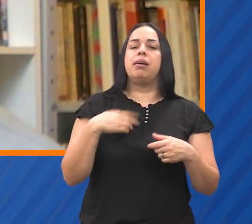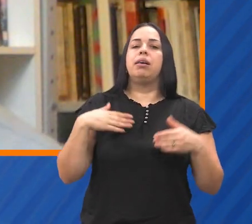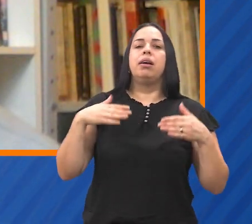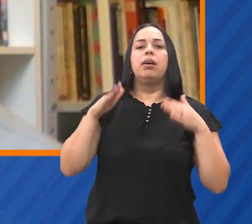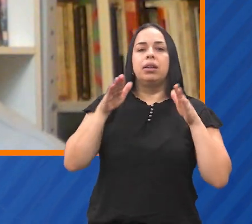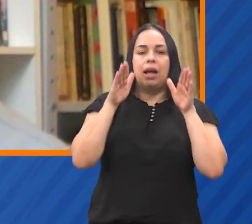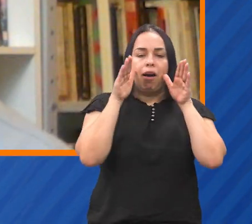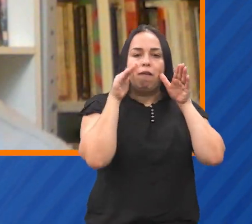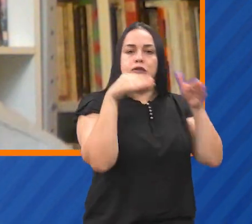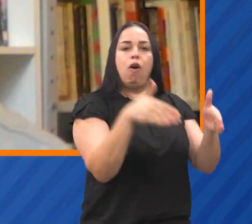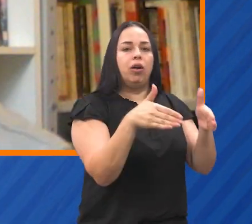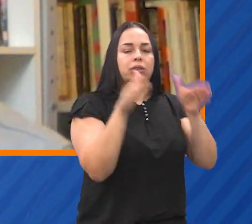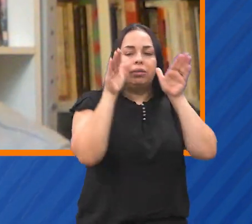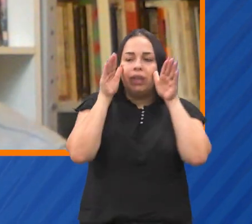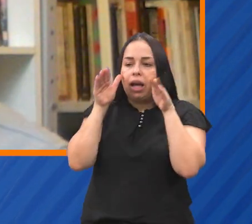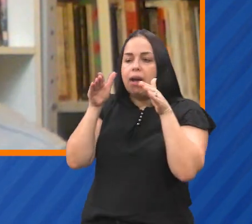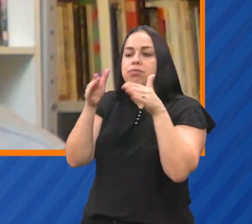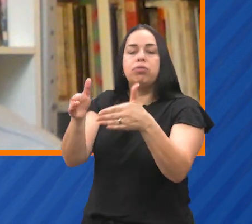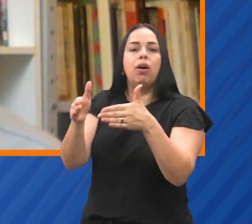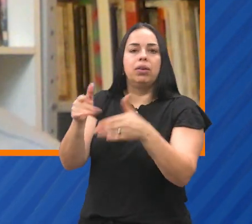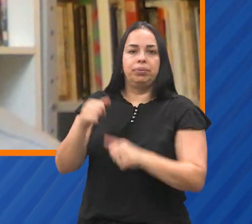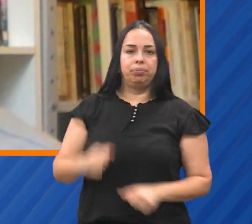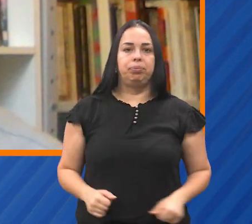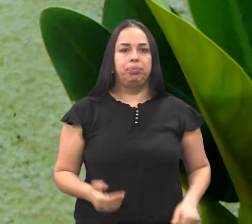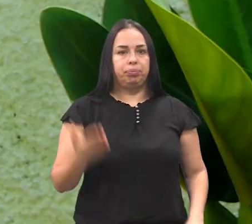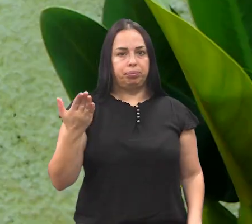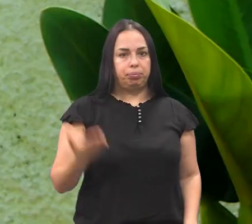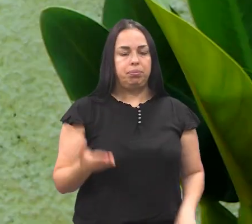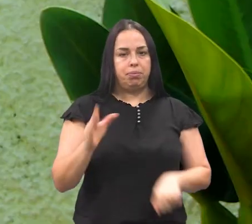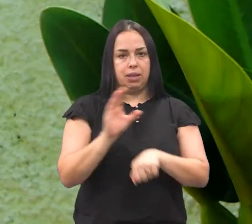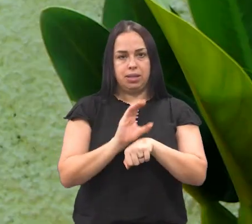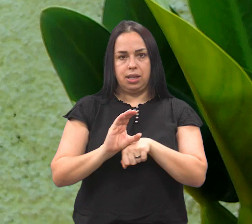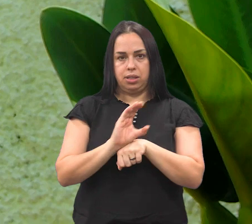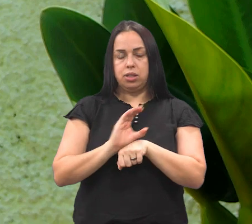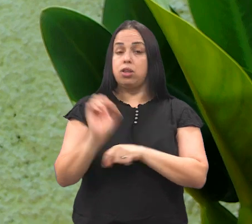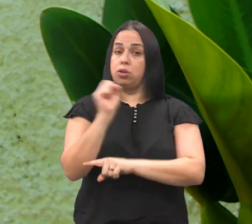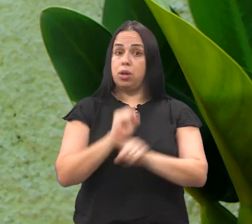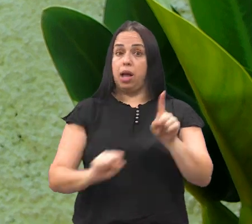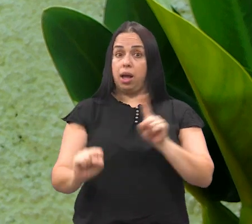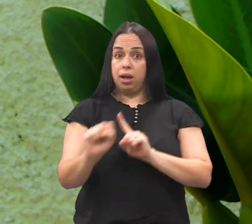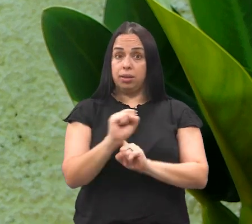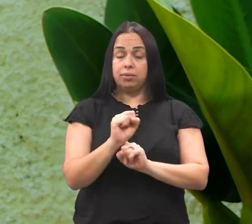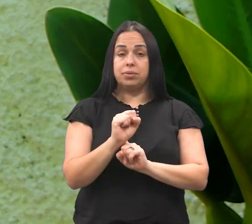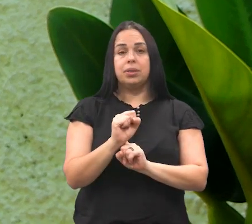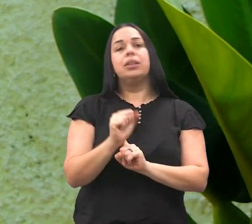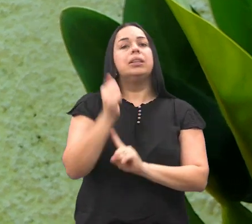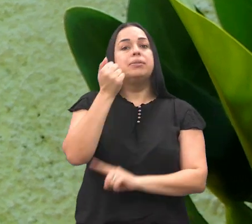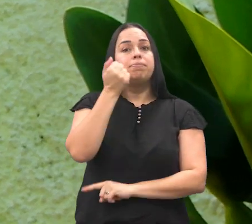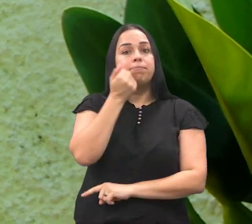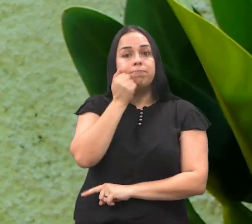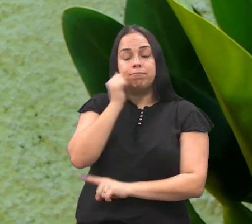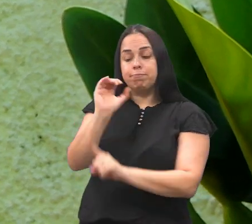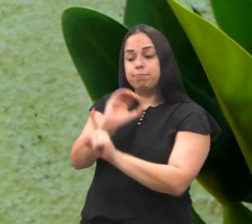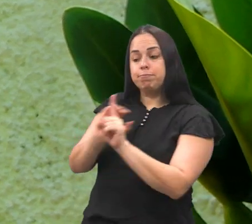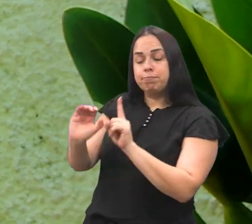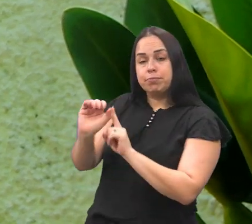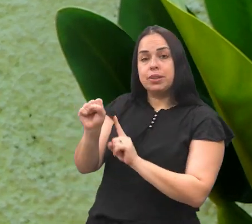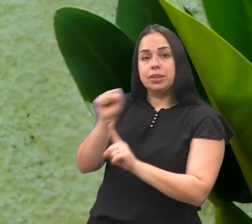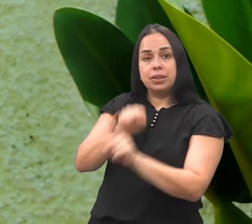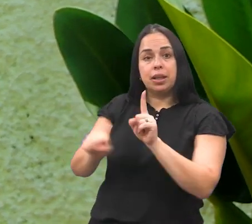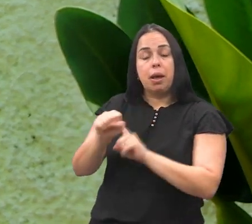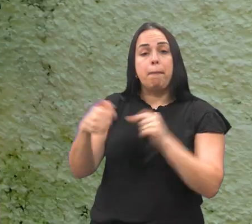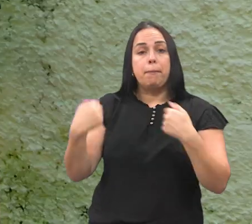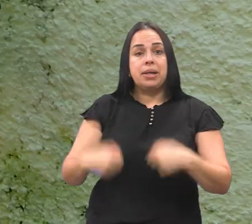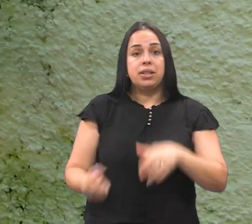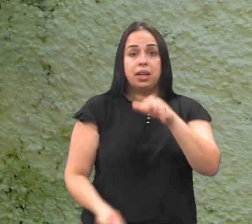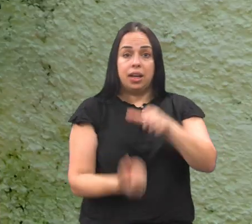equipamentos sociais de saúde para a população mais velha. Essa cientista social destaca que as mudanças na taxa de natalidade exigem